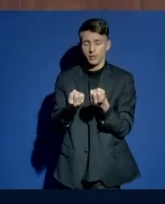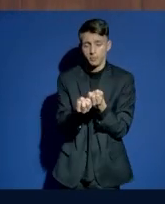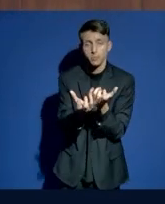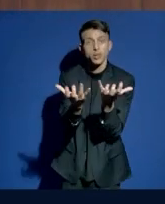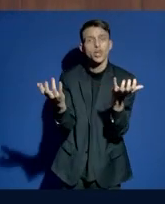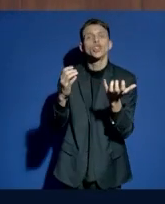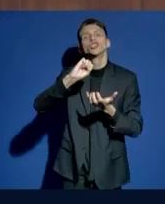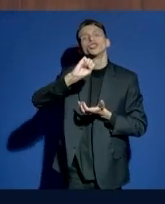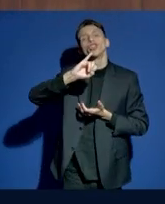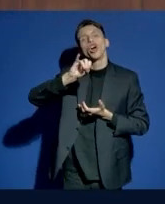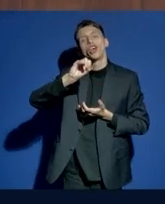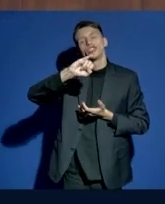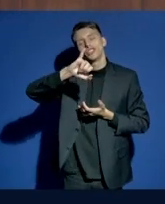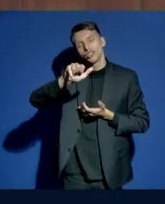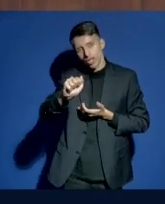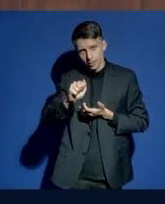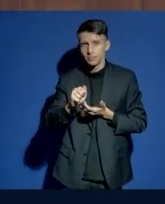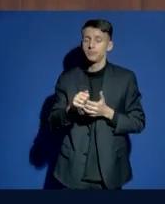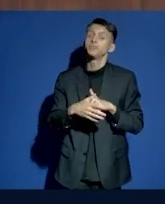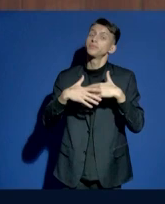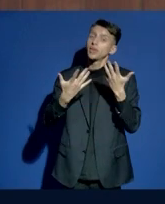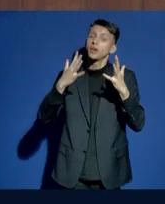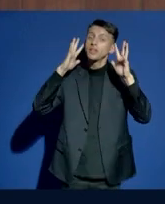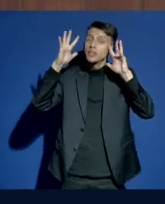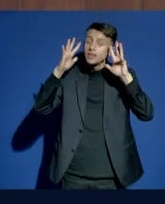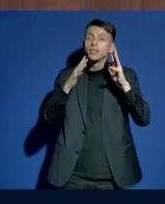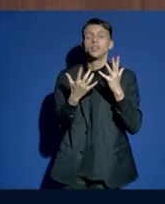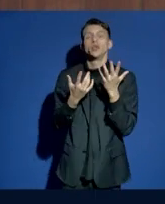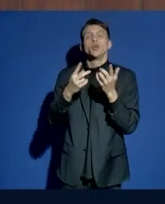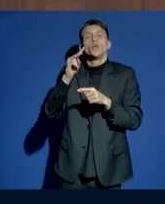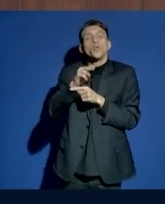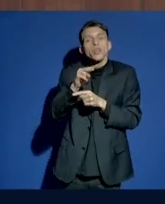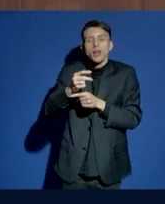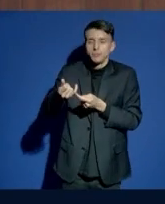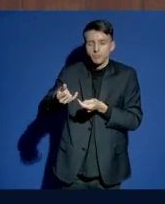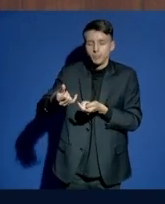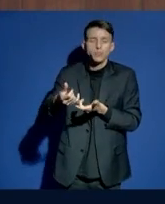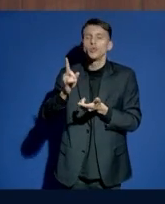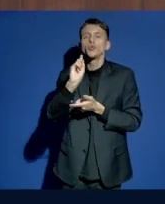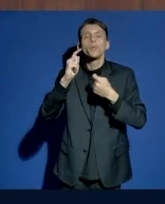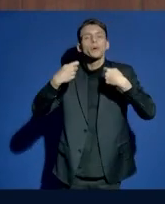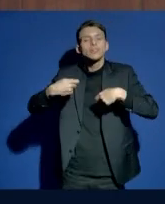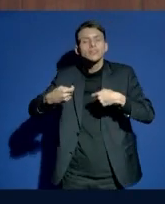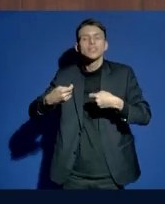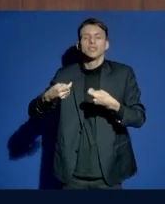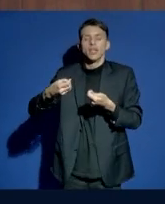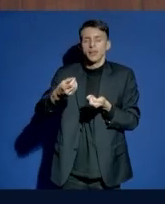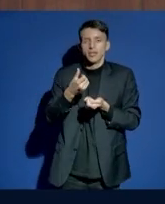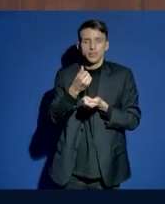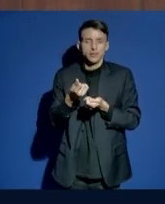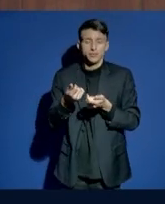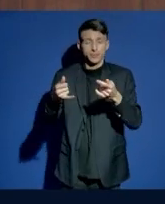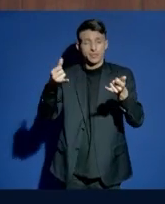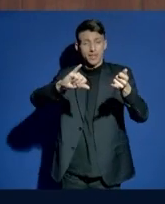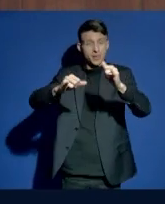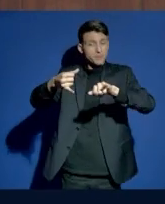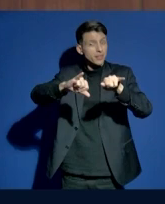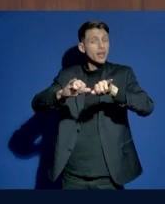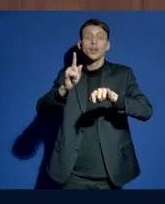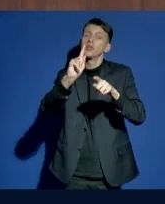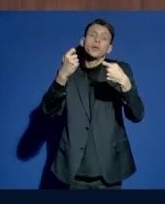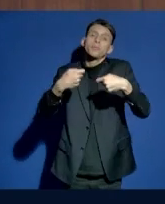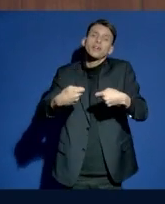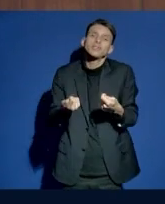Nós não precisamos adubar com nitrogênio químico a nossa soja. Esses micro-organismos fazem esse